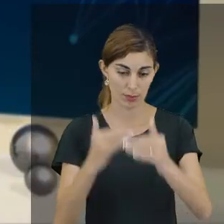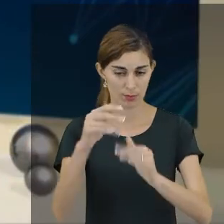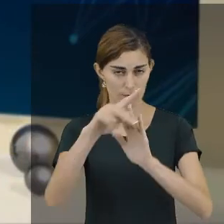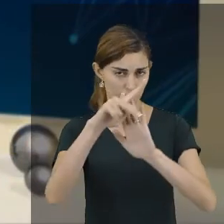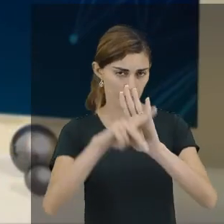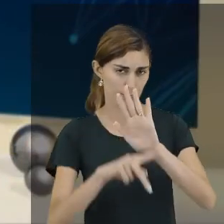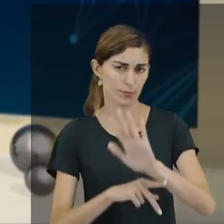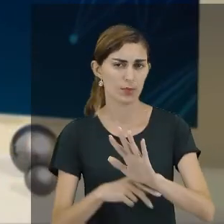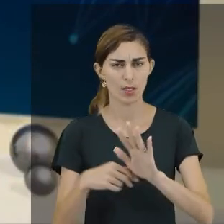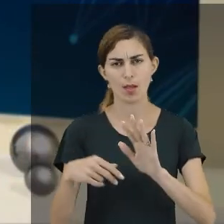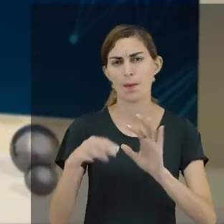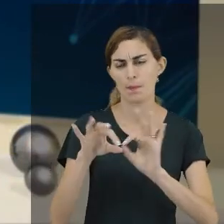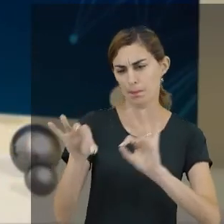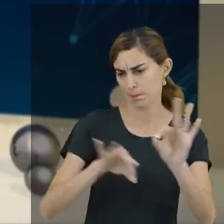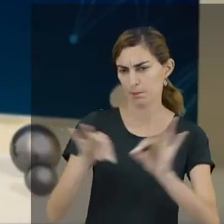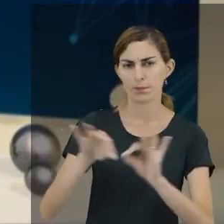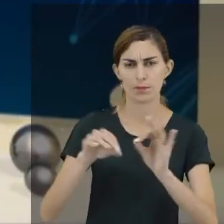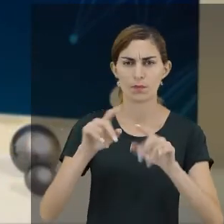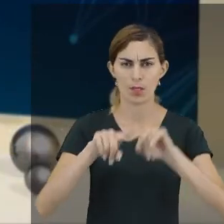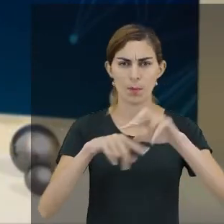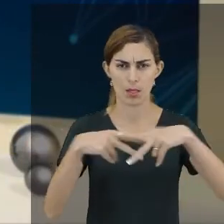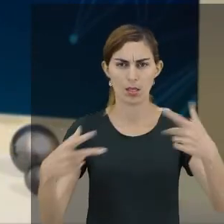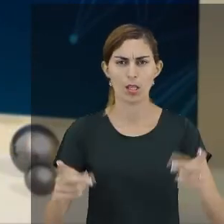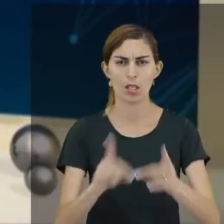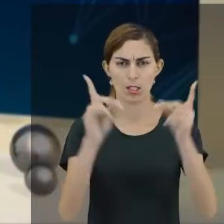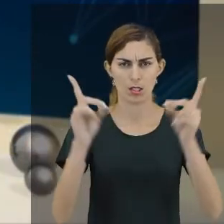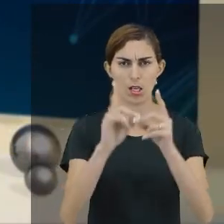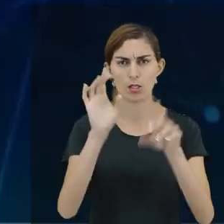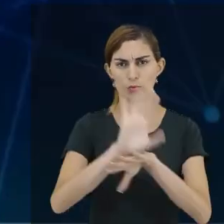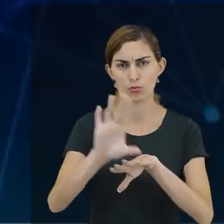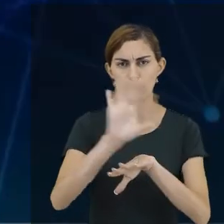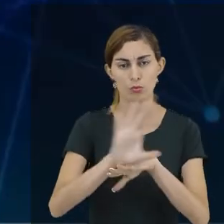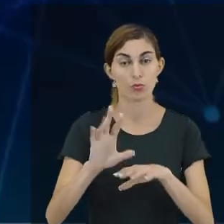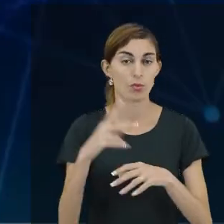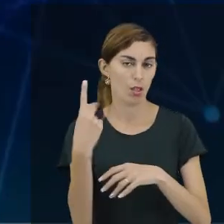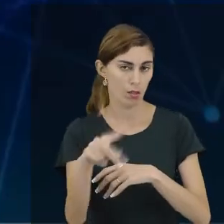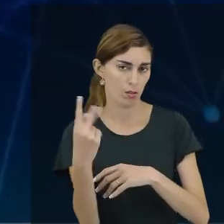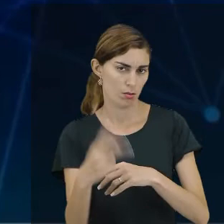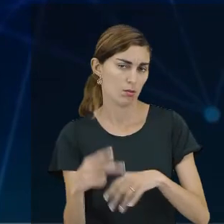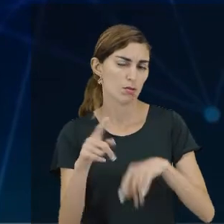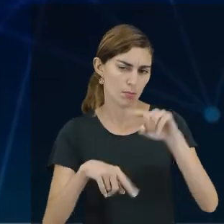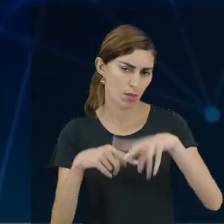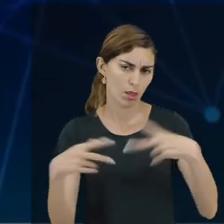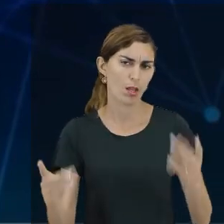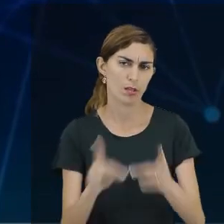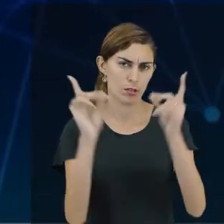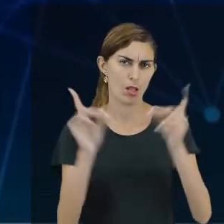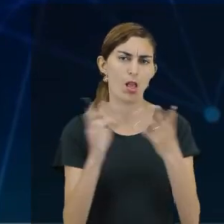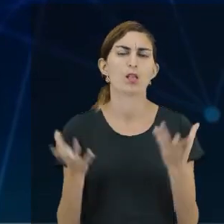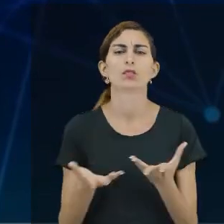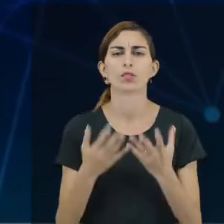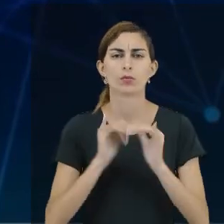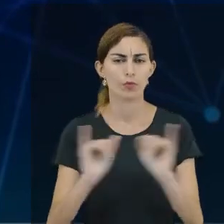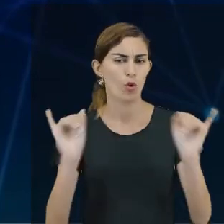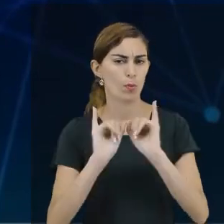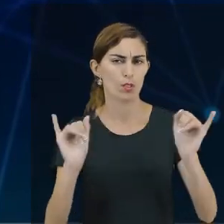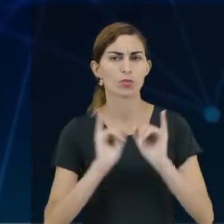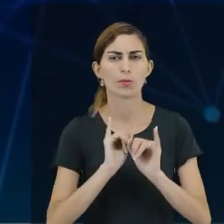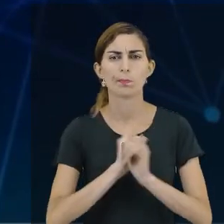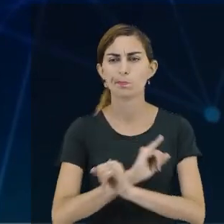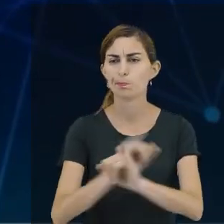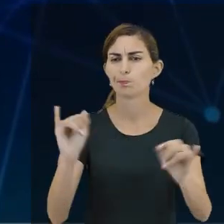Na etapa de planejamento, são projetados os materiais didáticos do curso. É através desses materiais que as informações